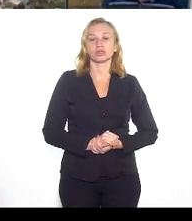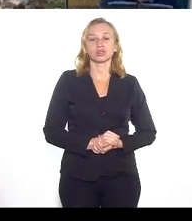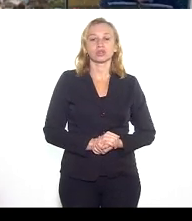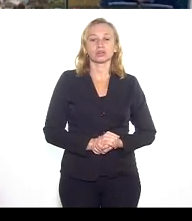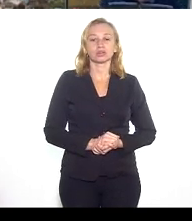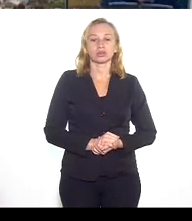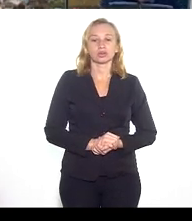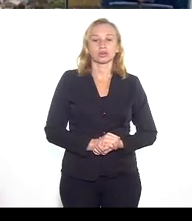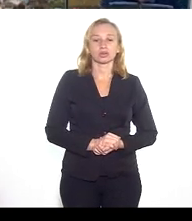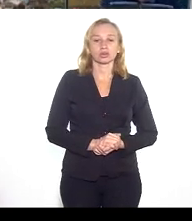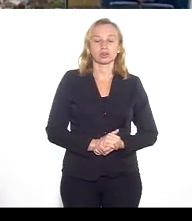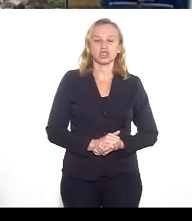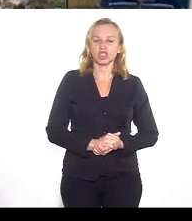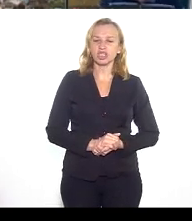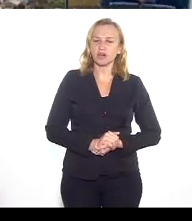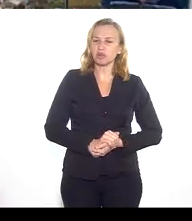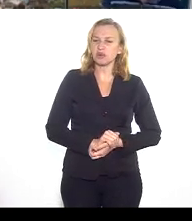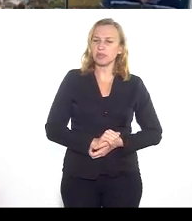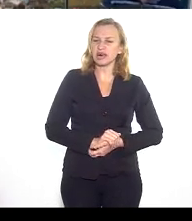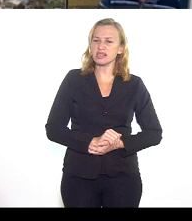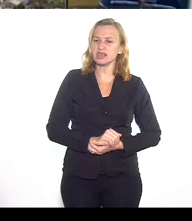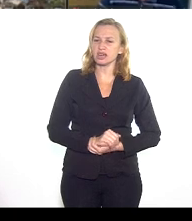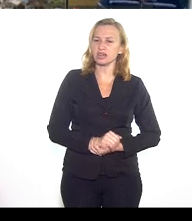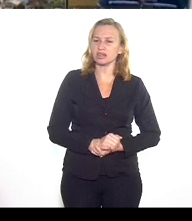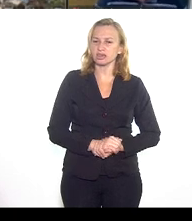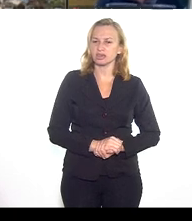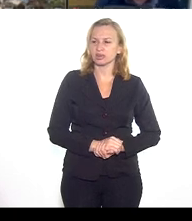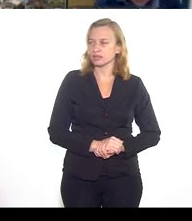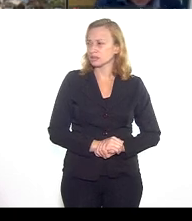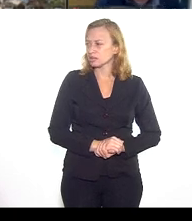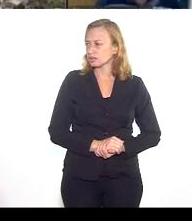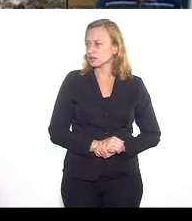Bom, vou estar no modo de apresentação.